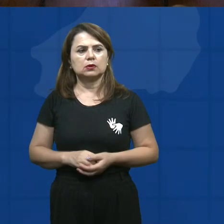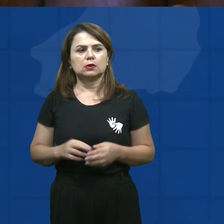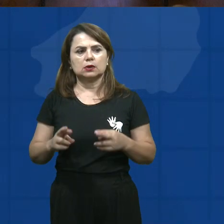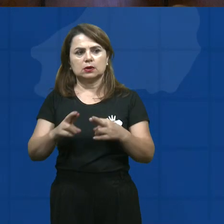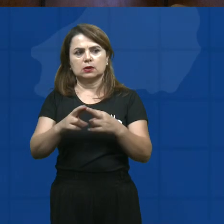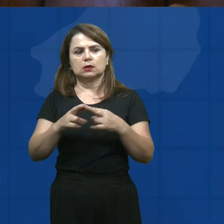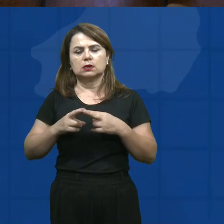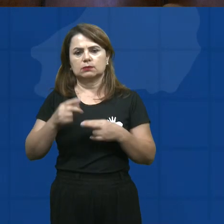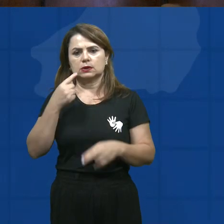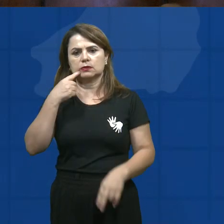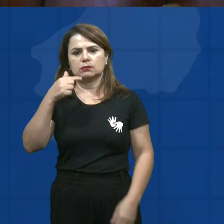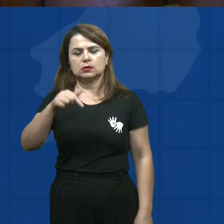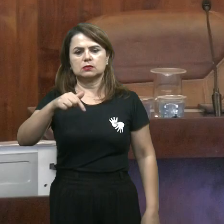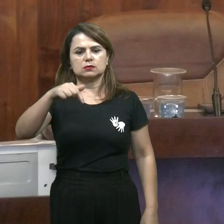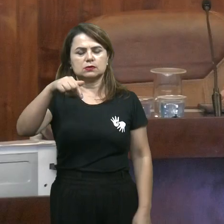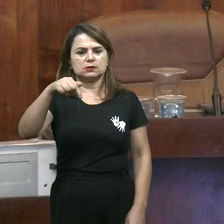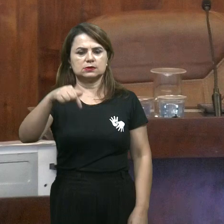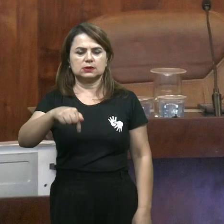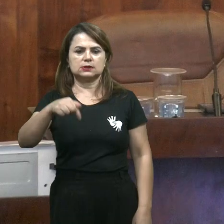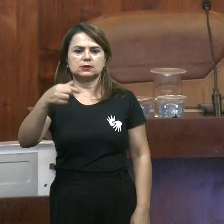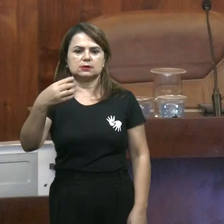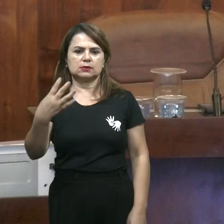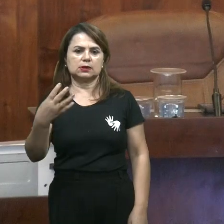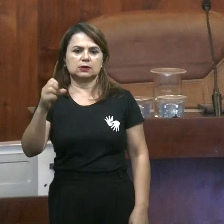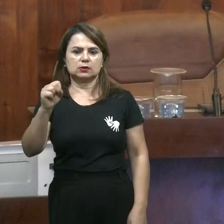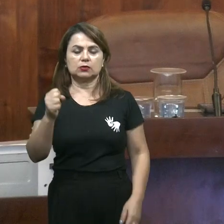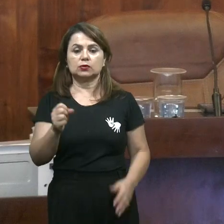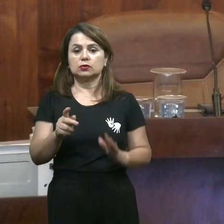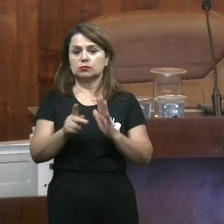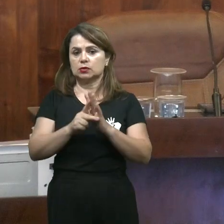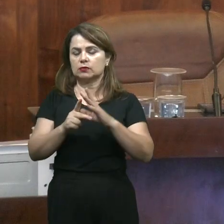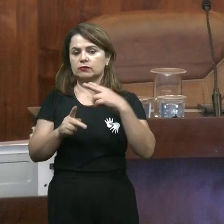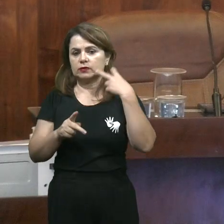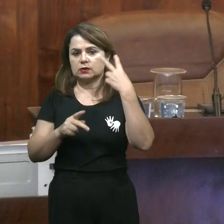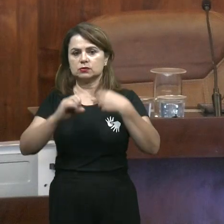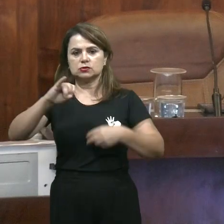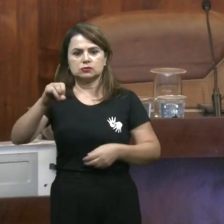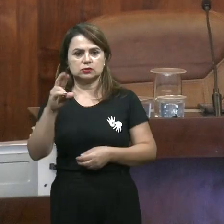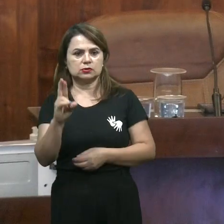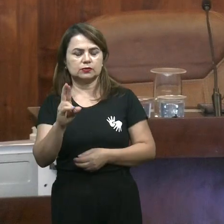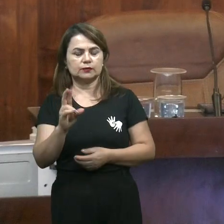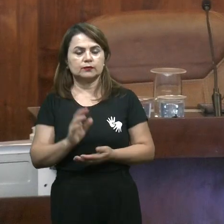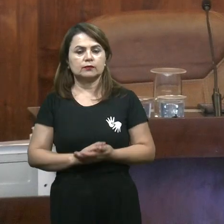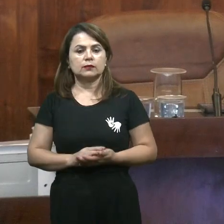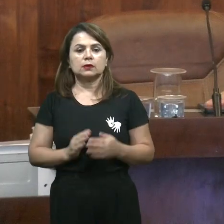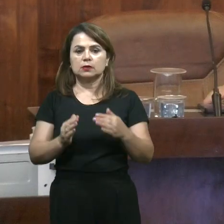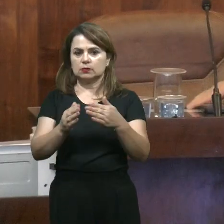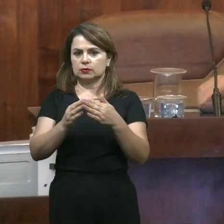Requerimento 1748, barra 224, do vereador Júnior Moraes. Solicitando a Condemar